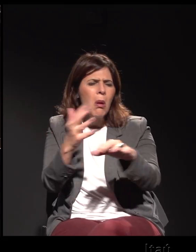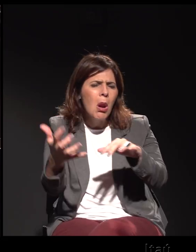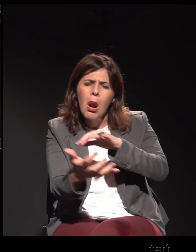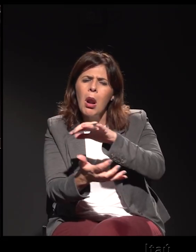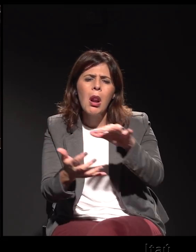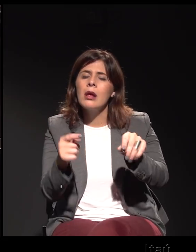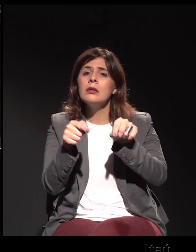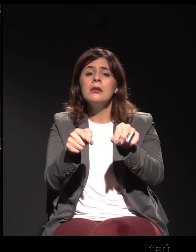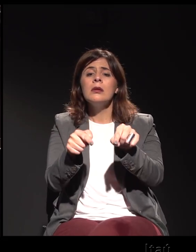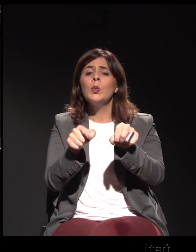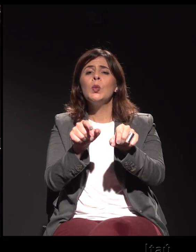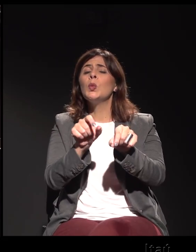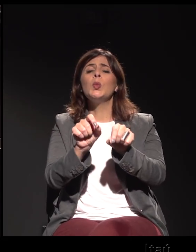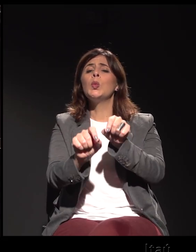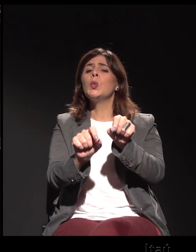caos